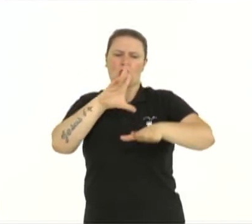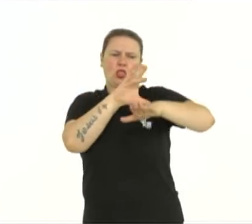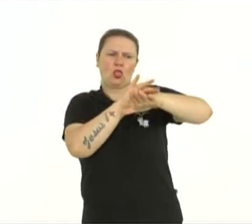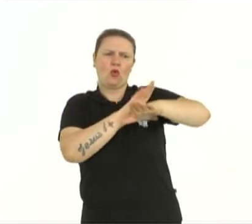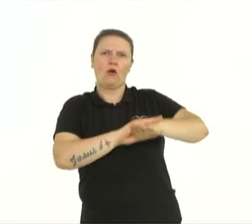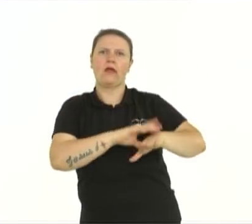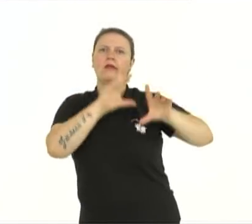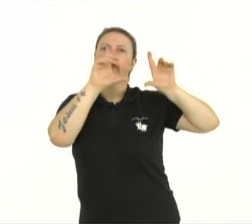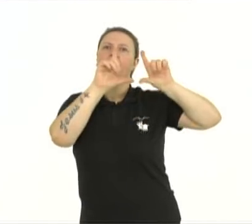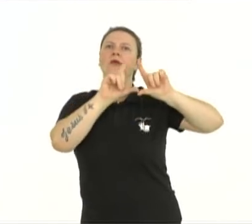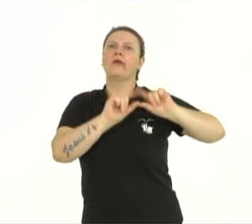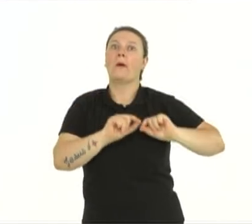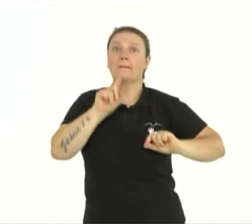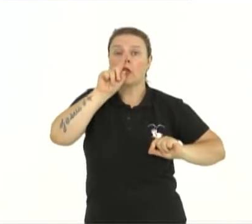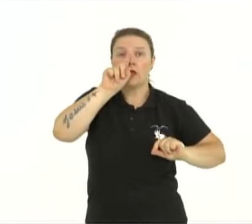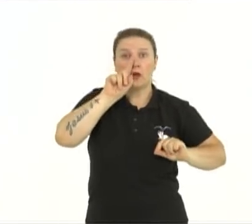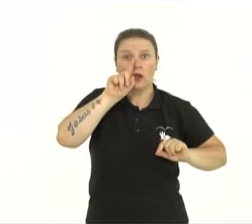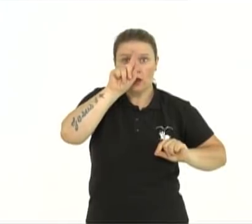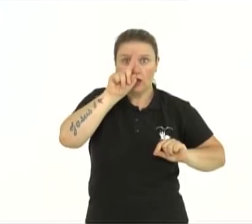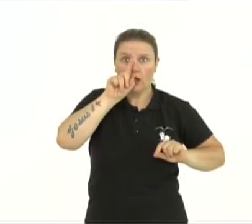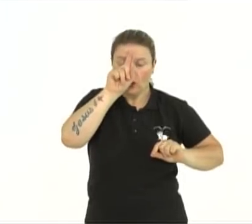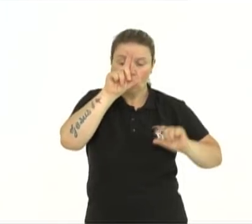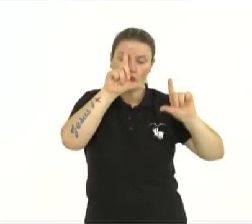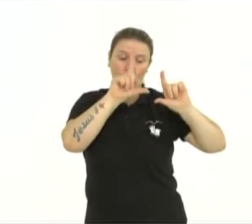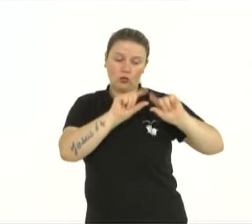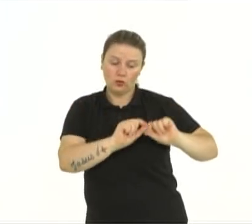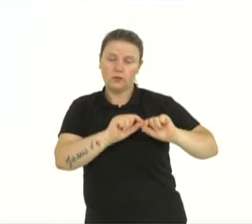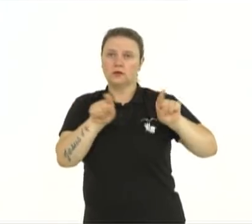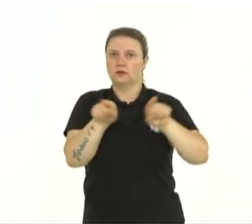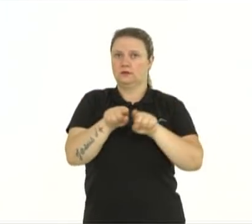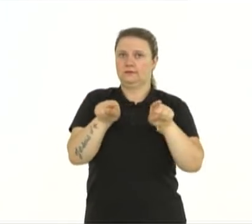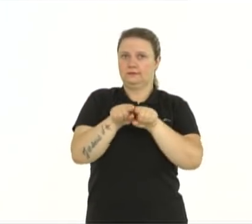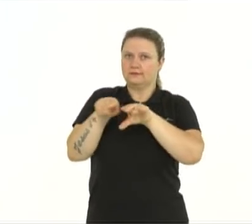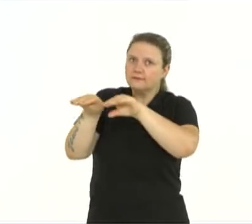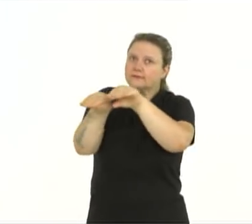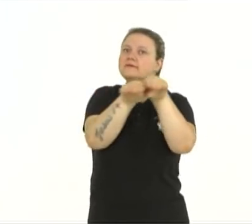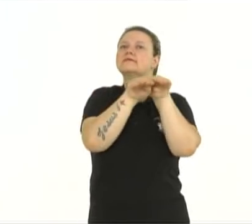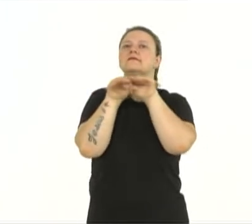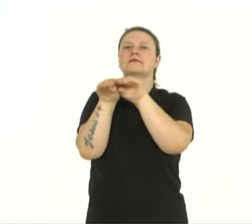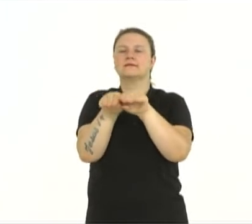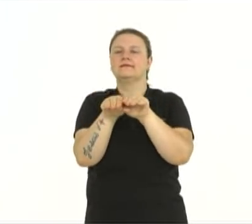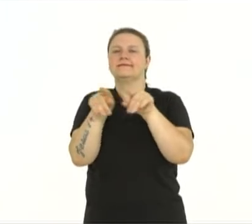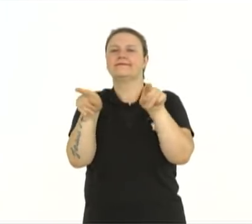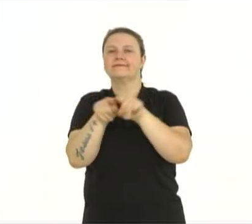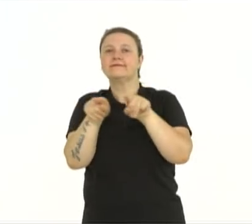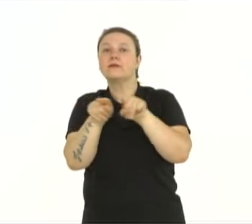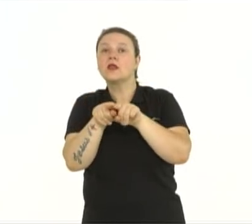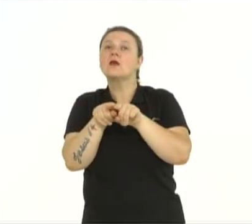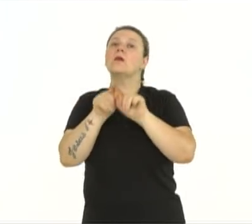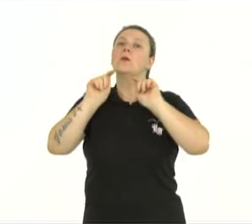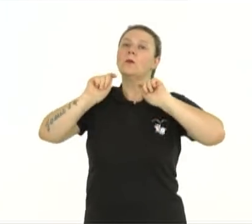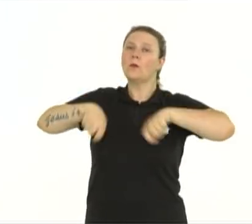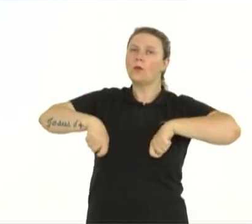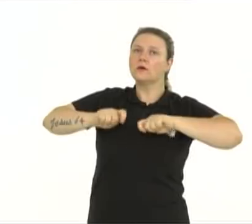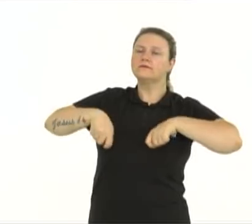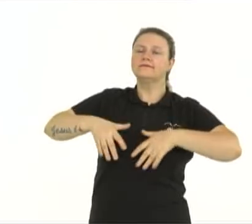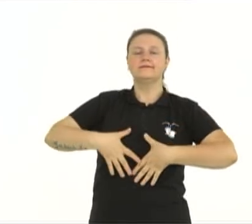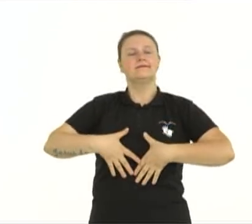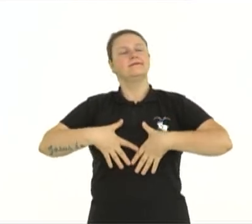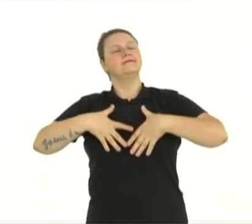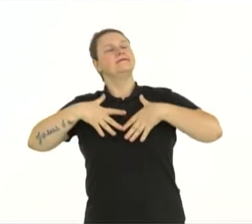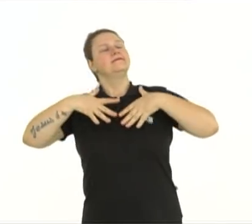melhorar a flexibilidade e o equilíbrio, e são estimulantes devido à adrenalina, sensação